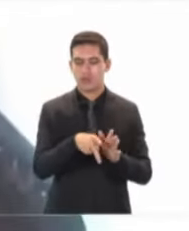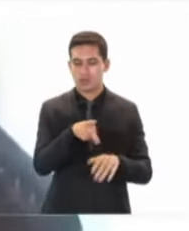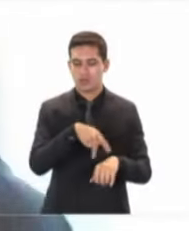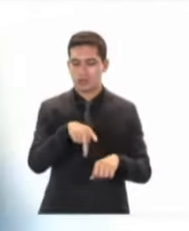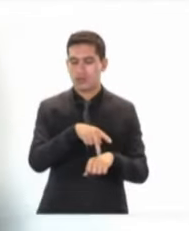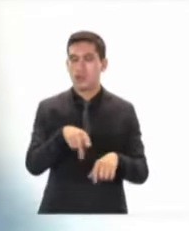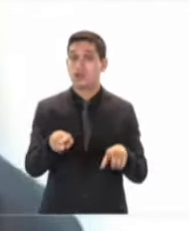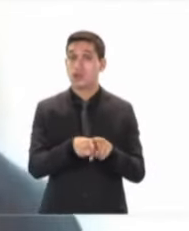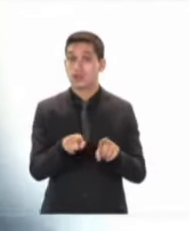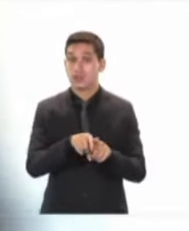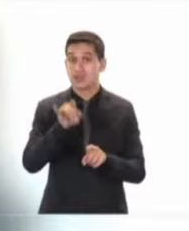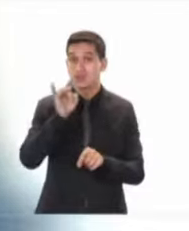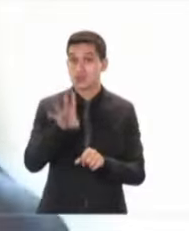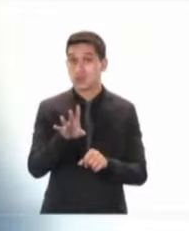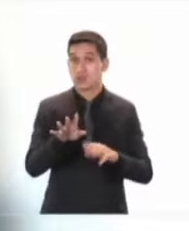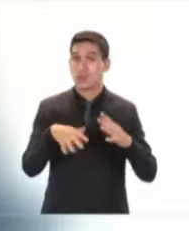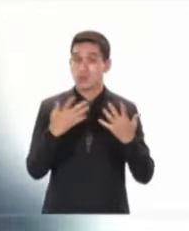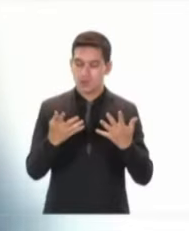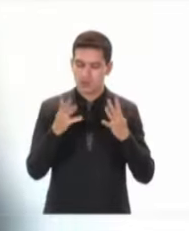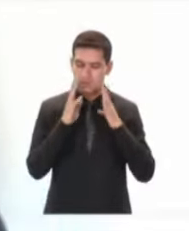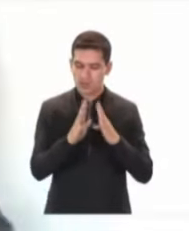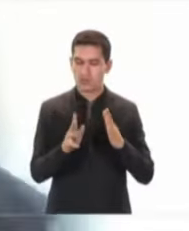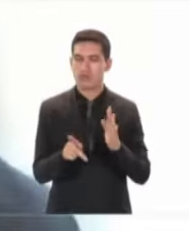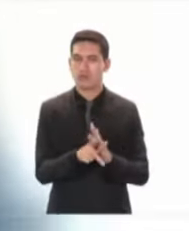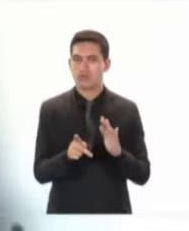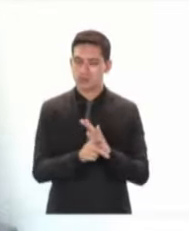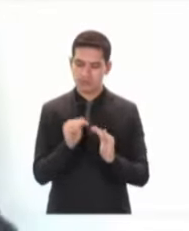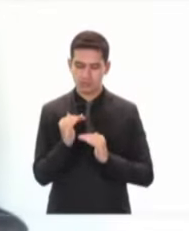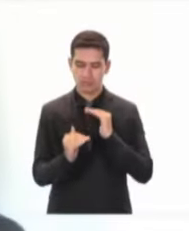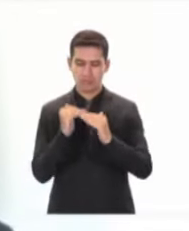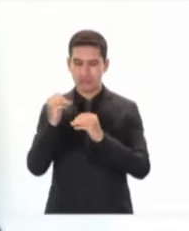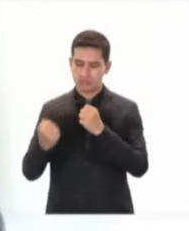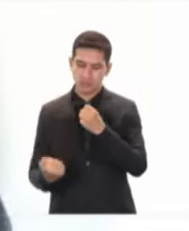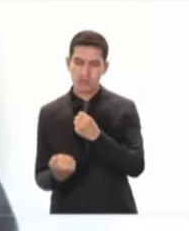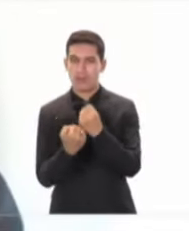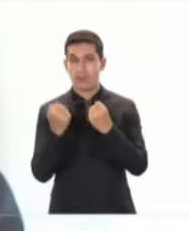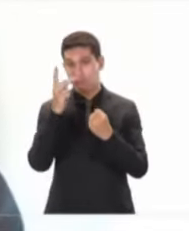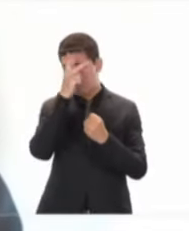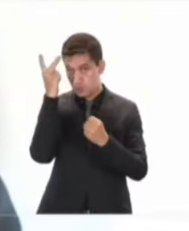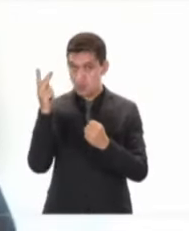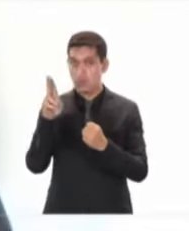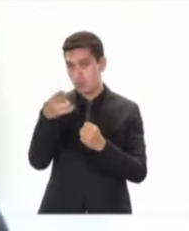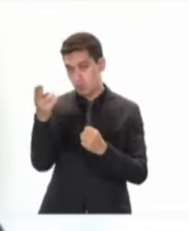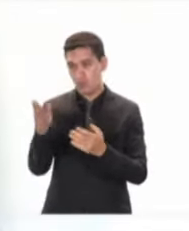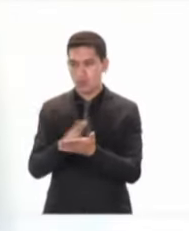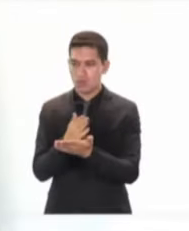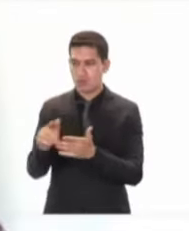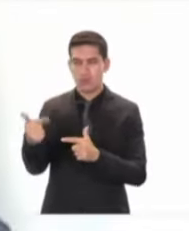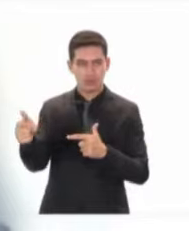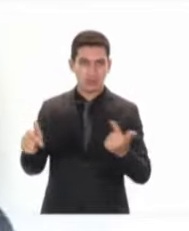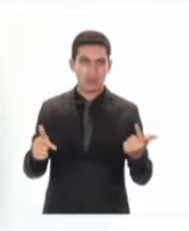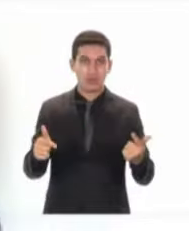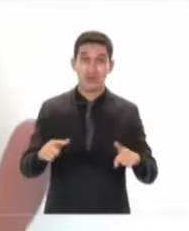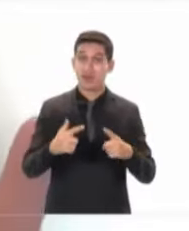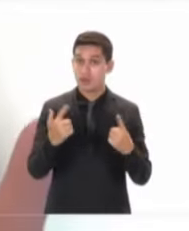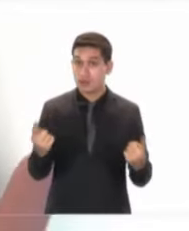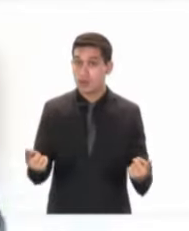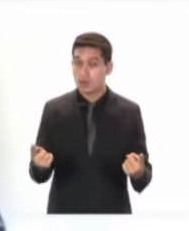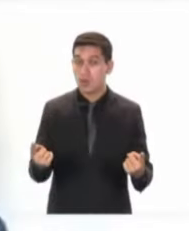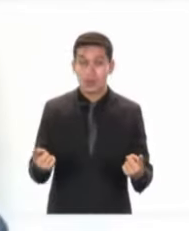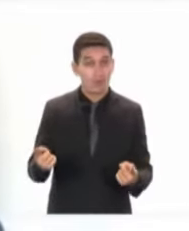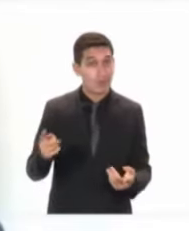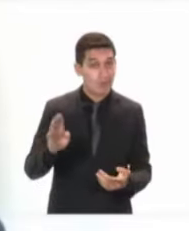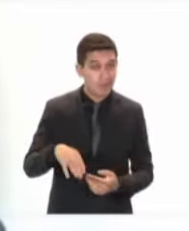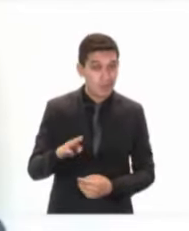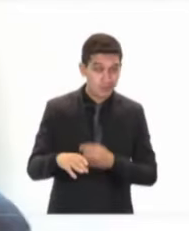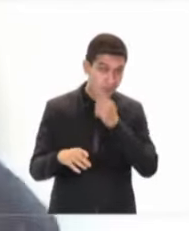e apenas com o fim de promover ou beneficiar candidatos ou agremiações. Portanto, no mínimo,